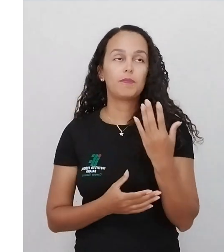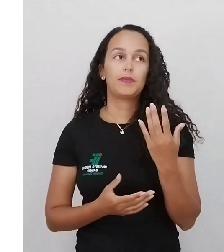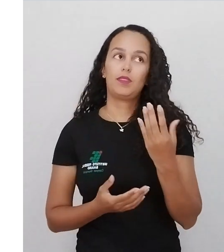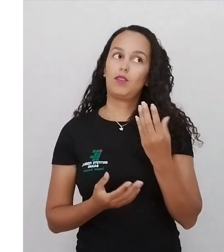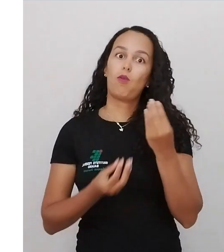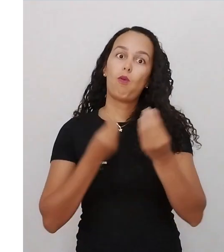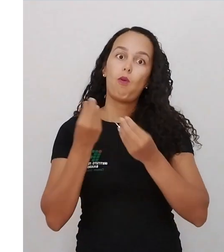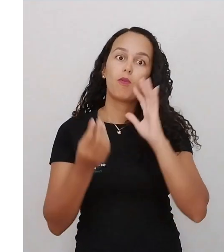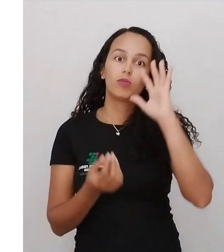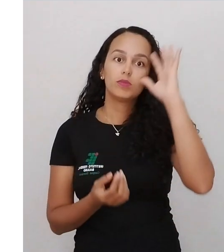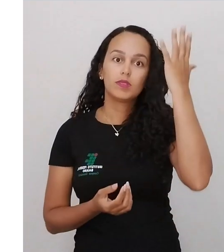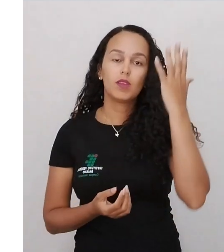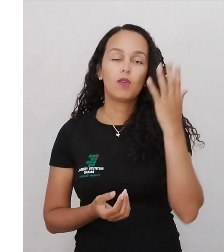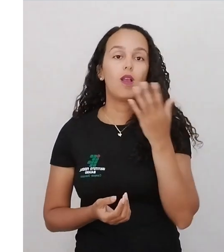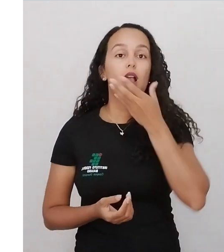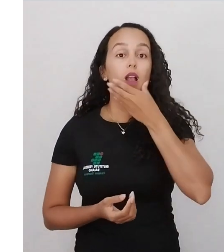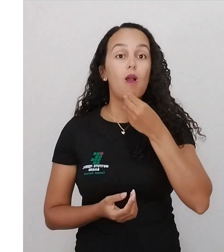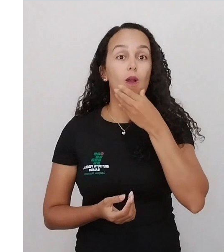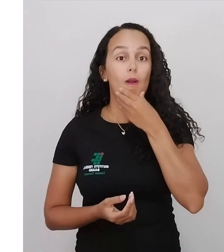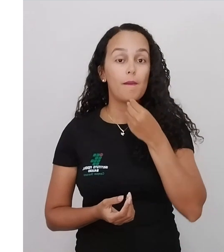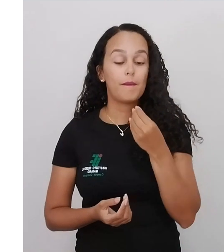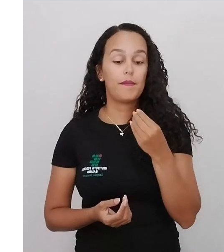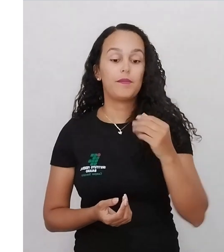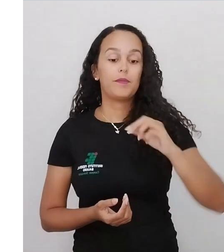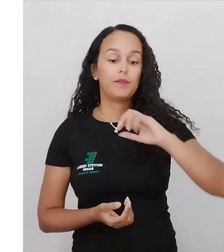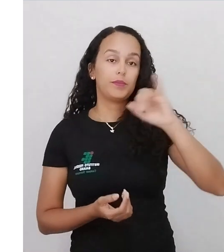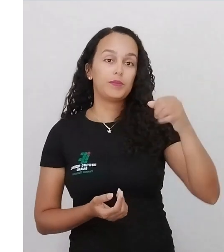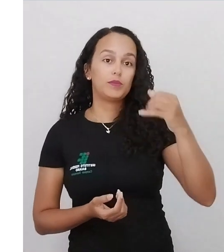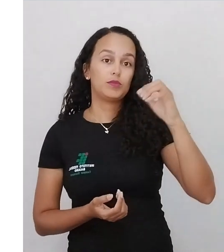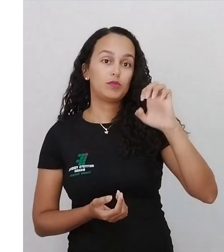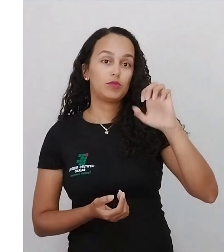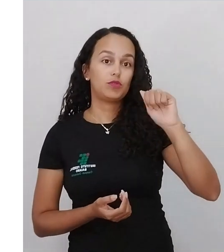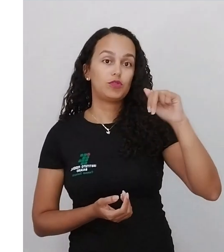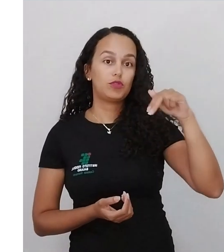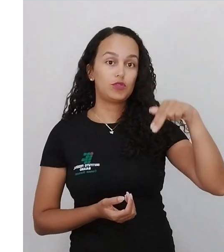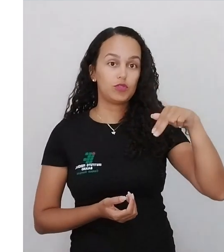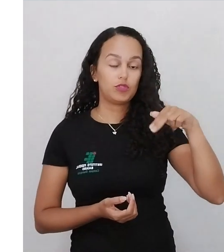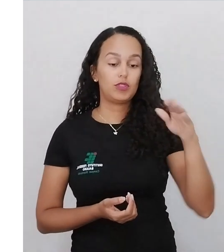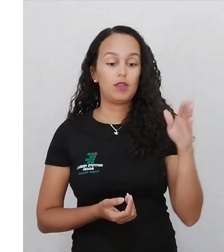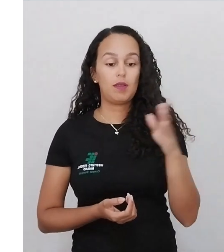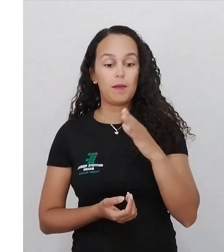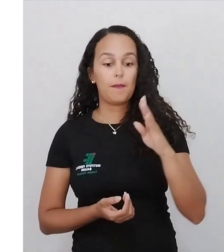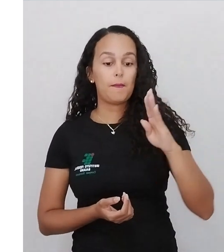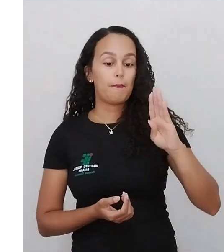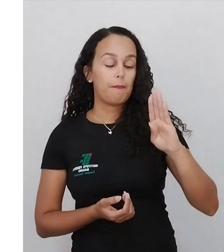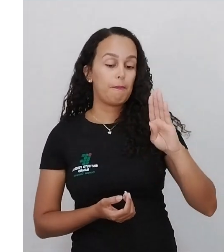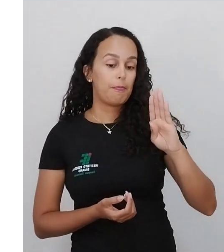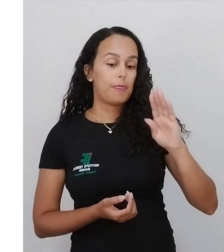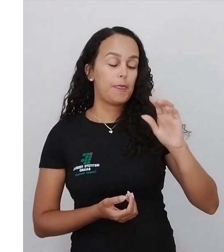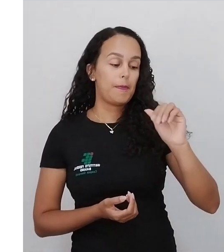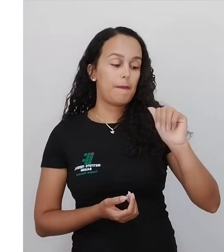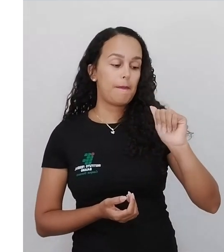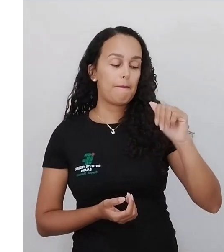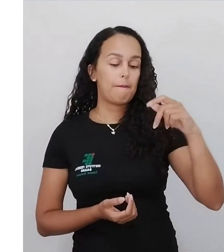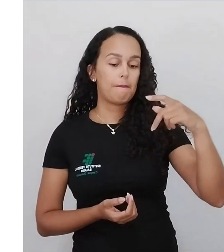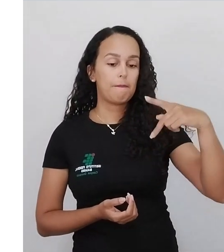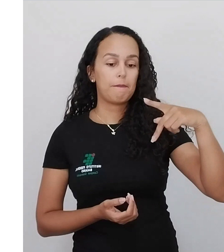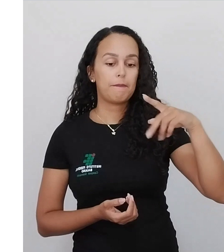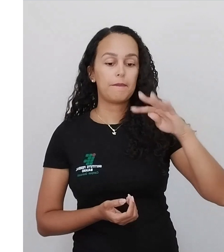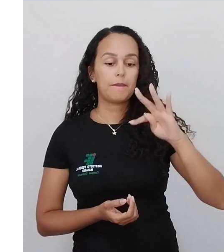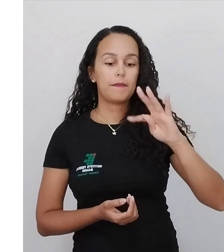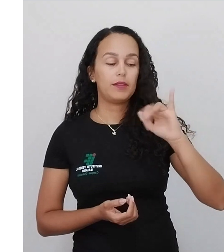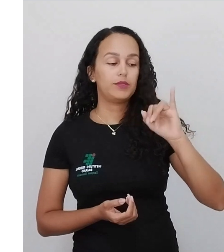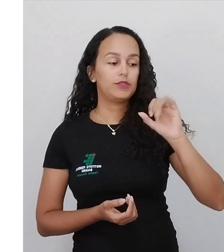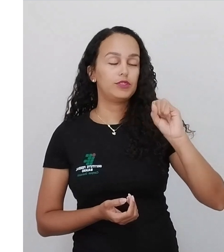Helmont. Van Helmont, o que ele fez foi pegar um vaso